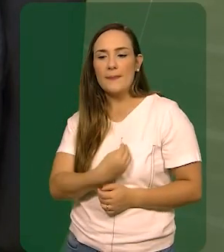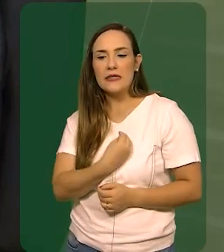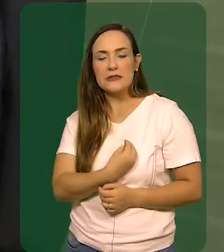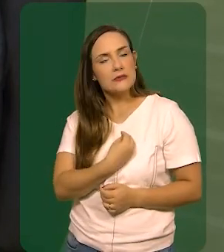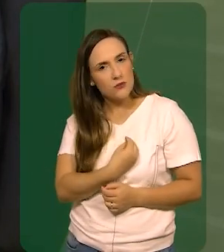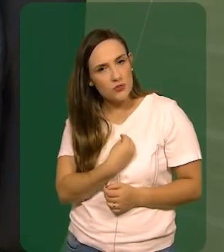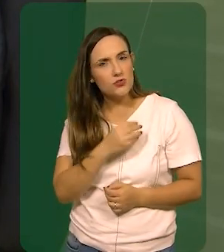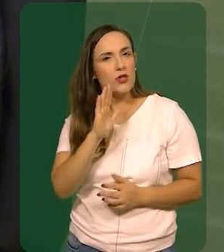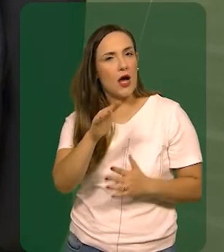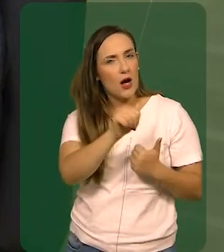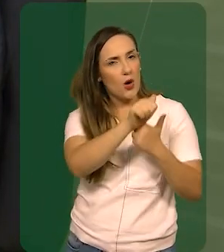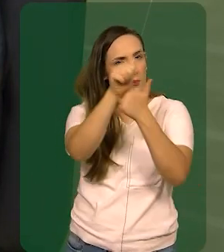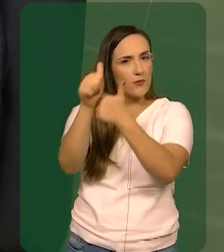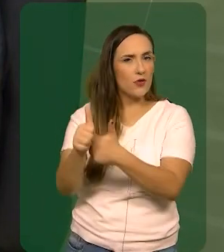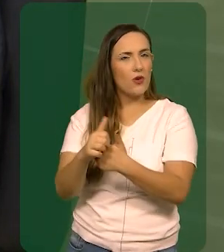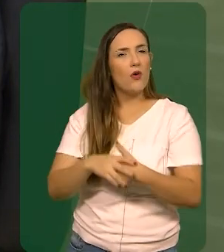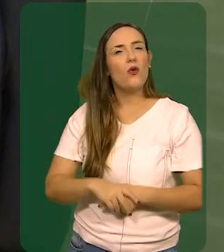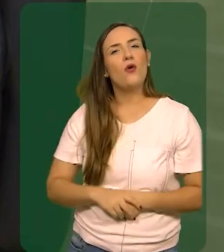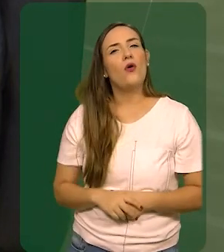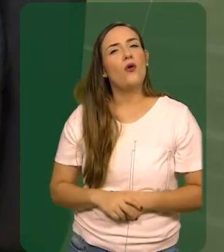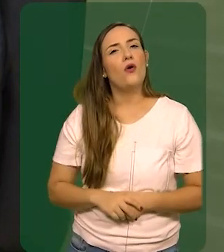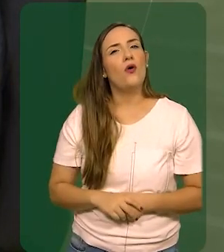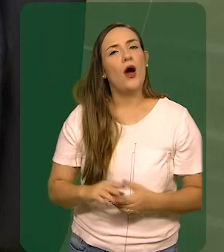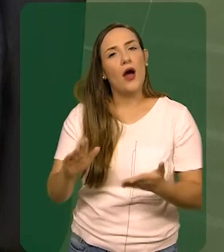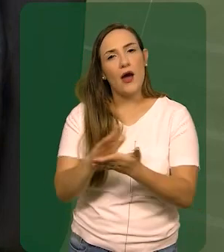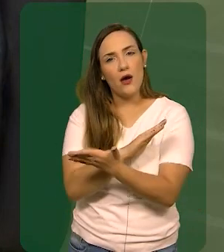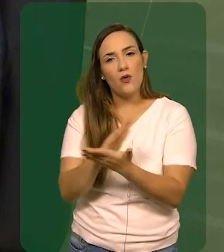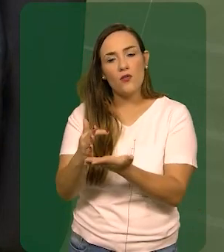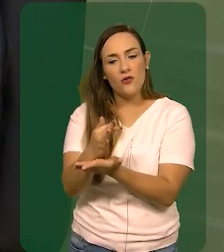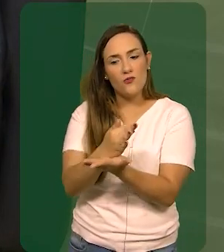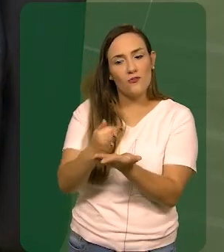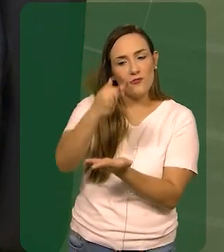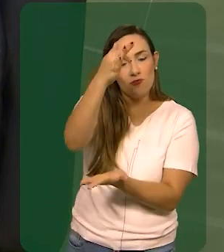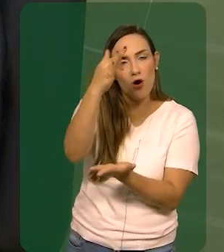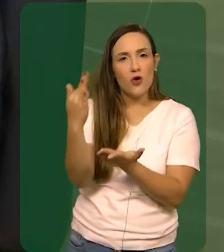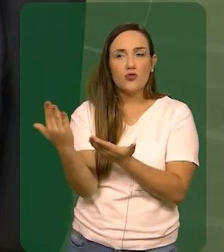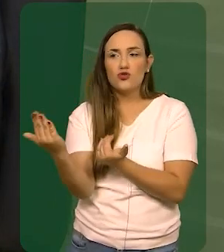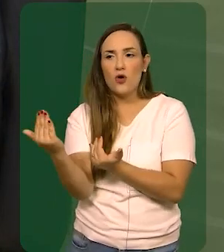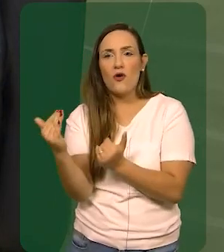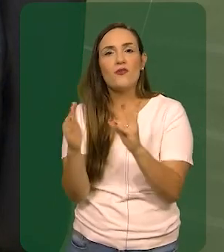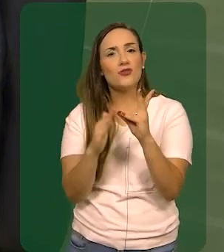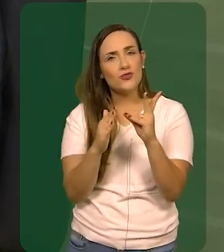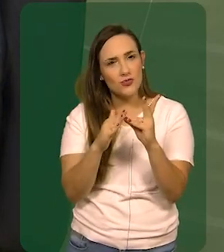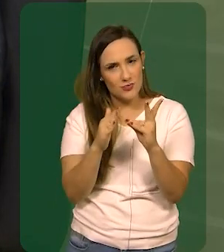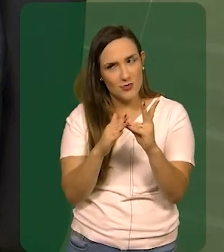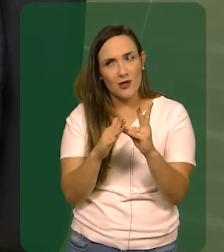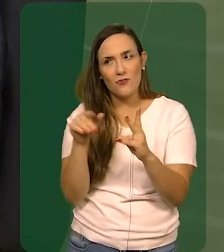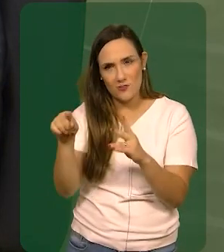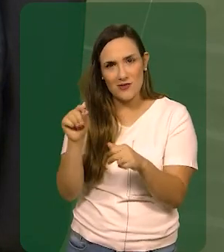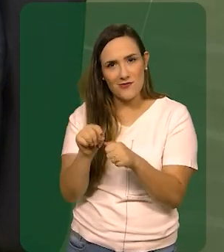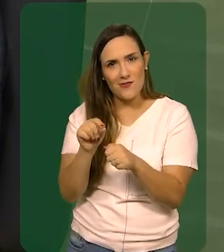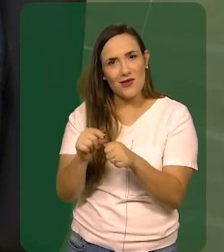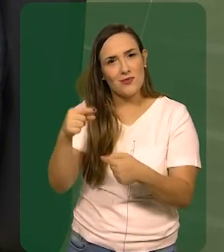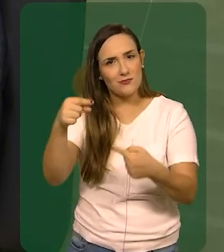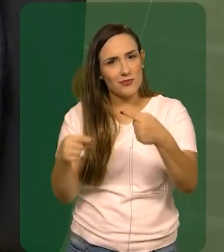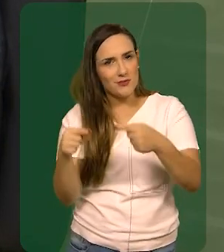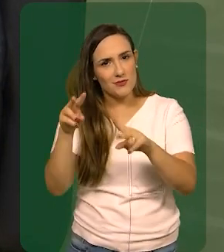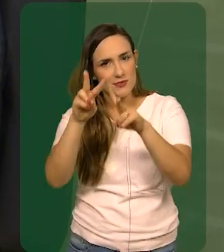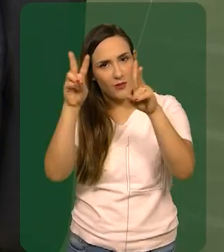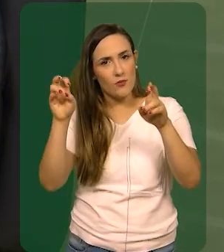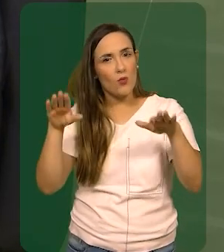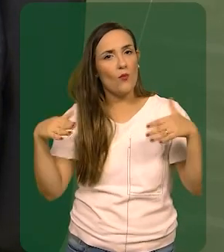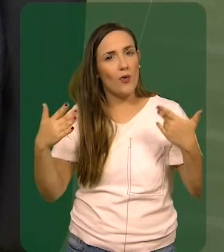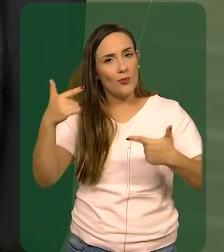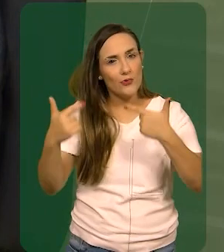né, acompanha a realização dos fóruns da juventude indígena, né, para debater essas pautas,